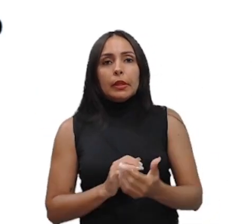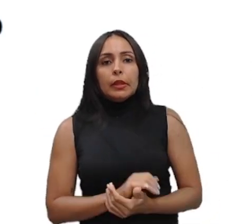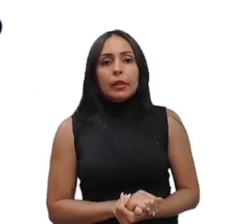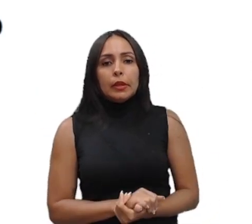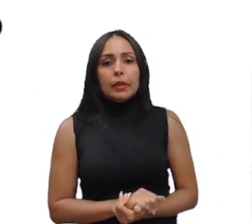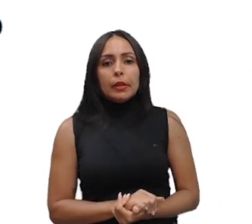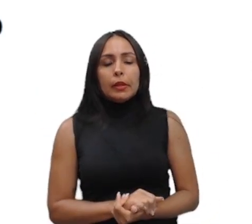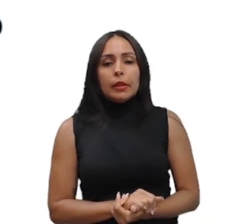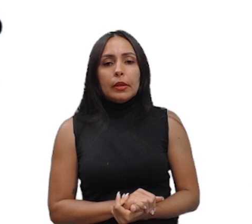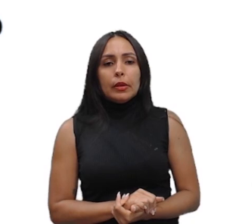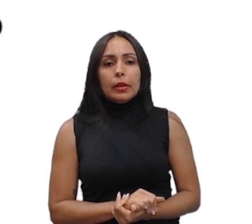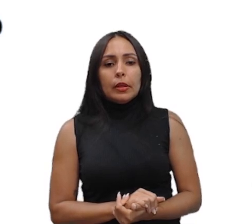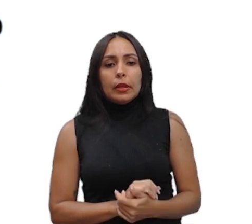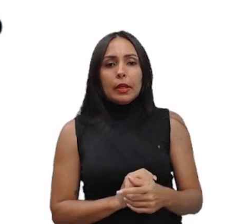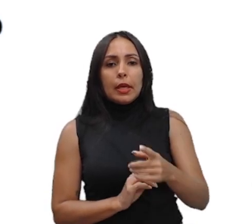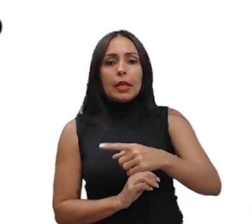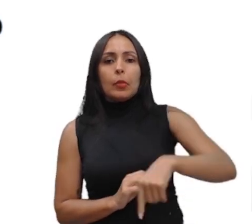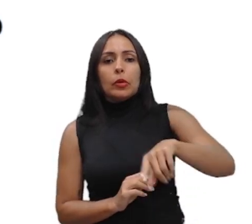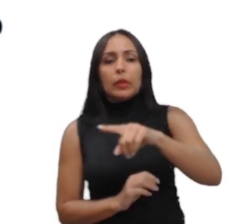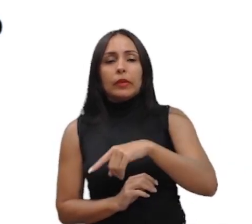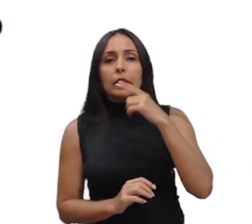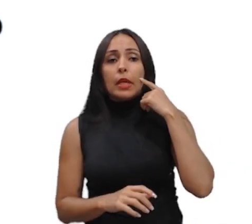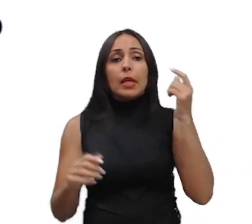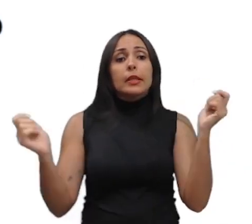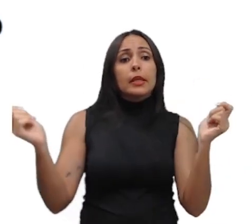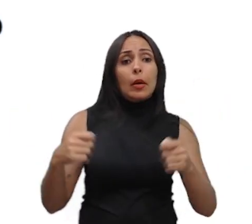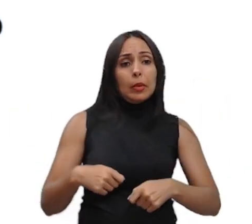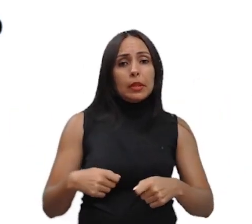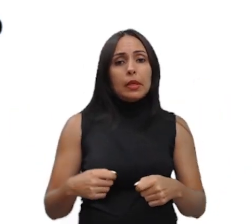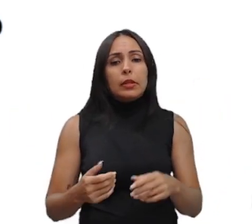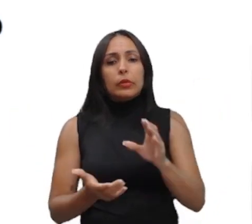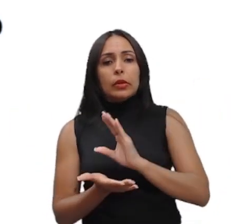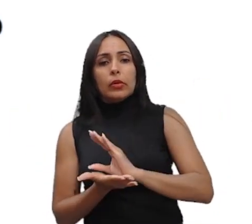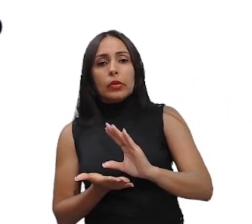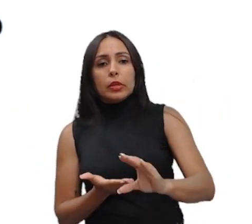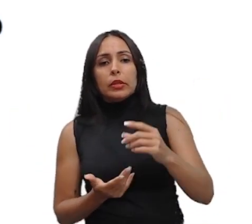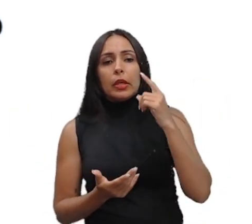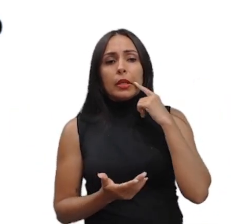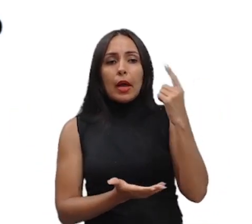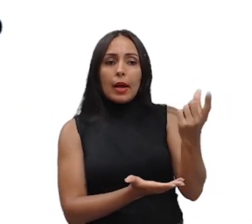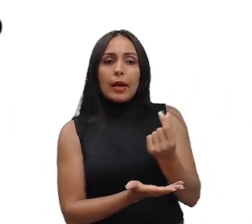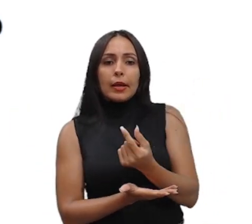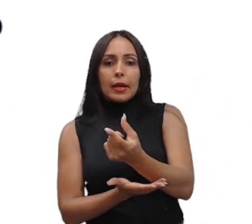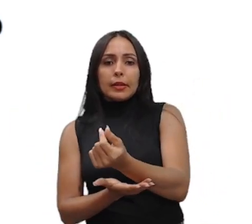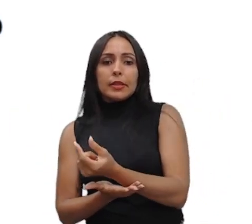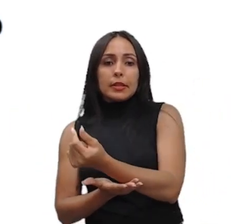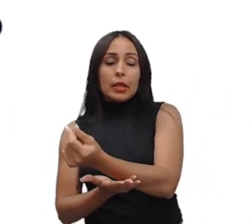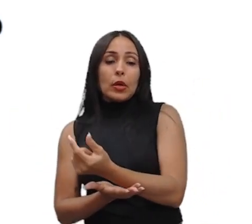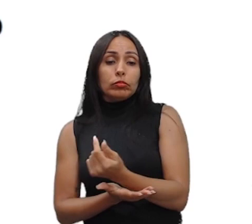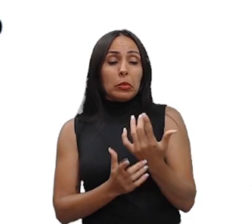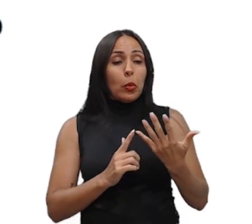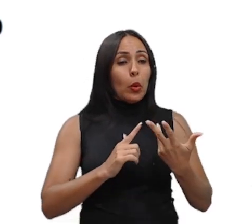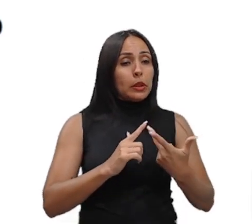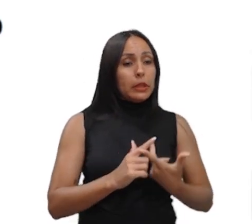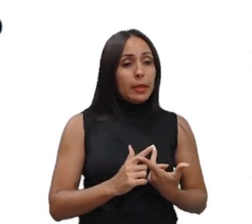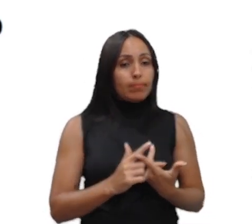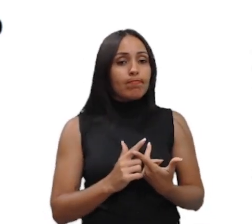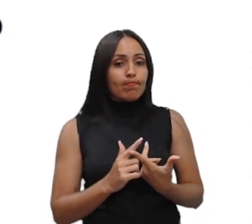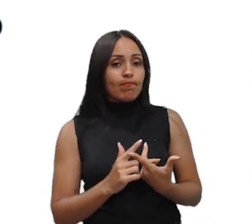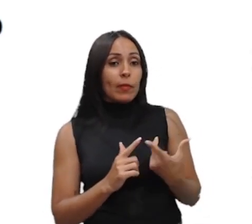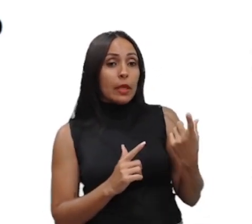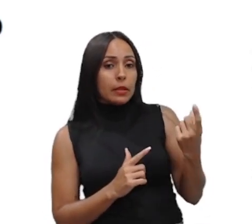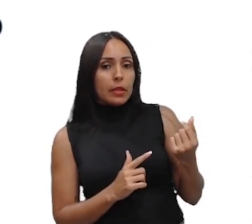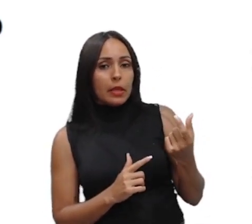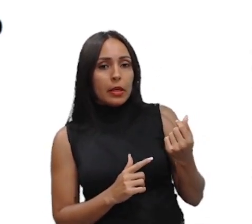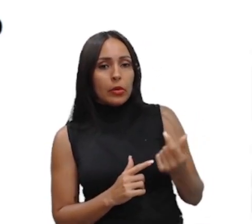vaquinha é uma modalidade de captação de recursos que consiste na arrecadação de pequenas quantias de dinheiro de um grande número